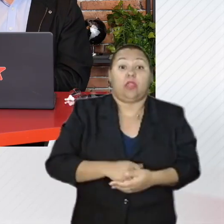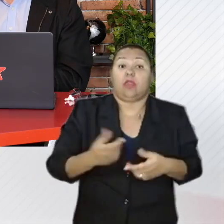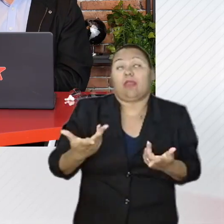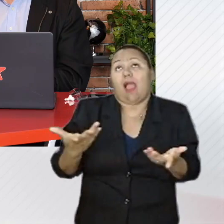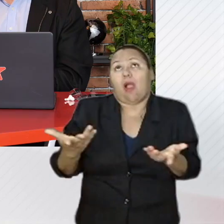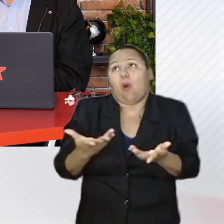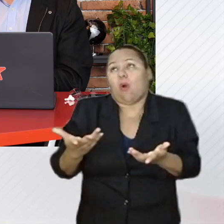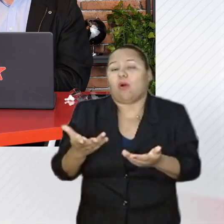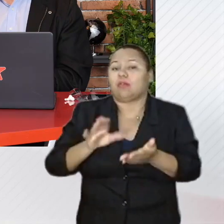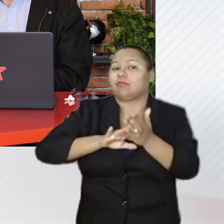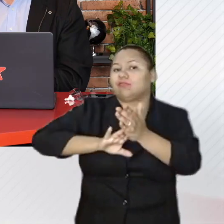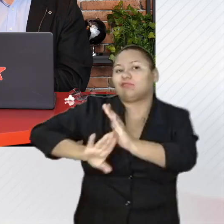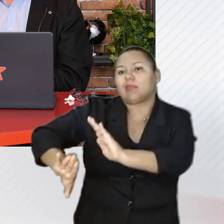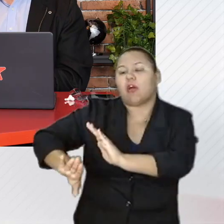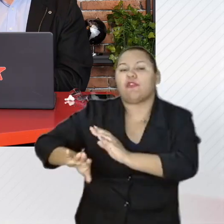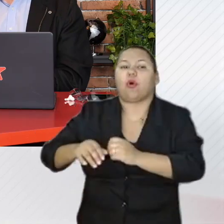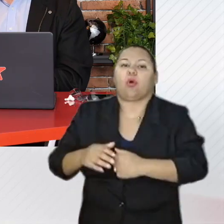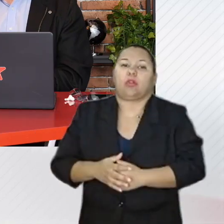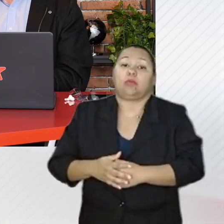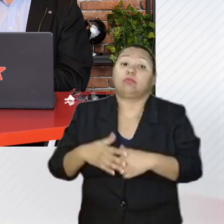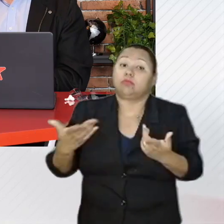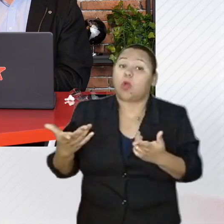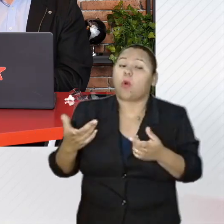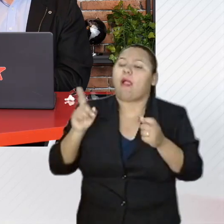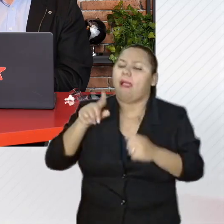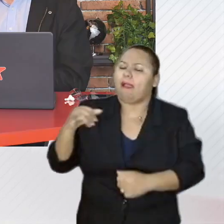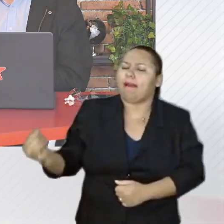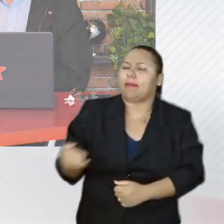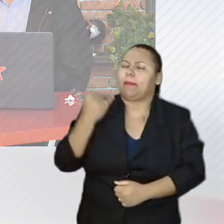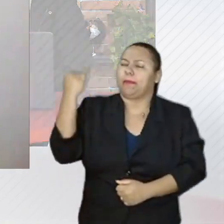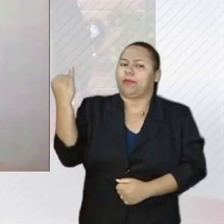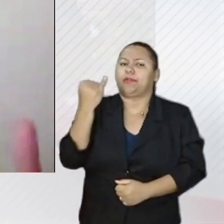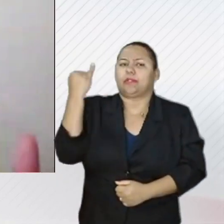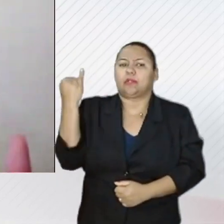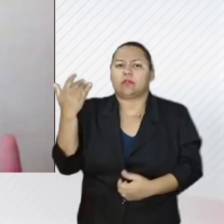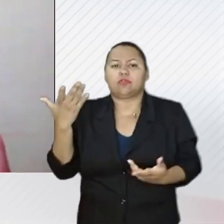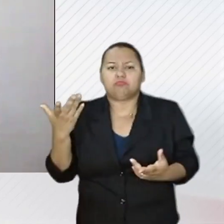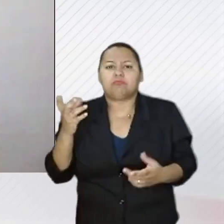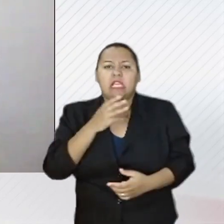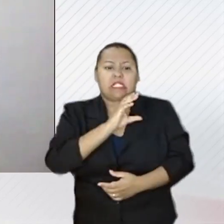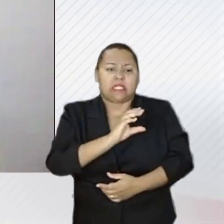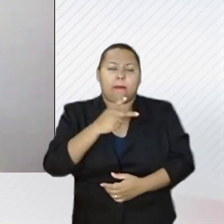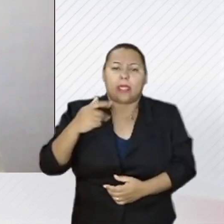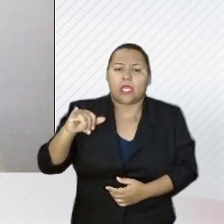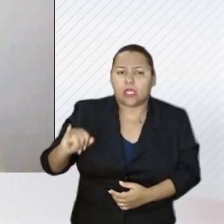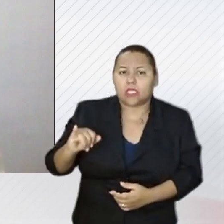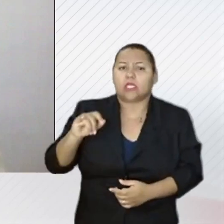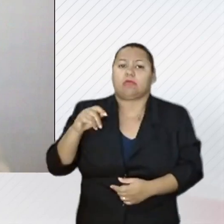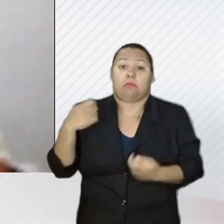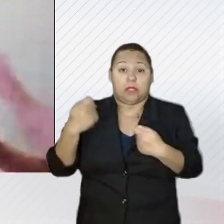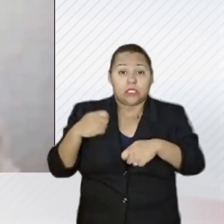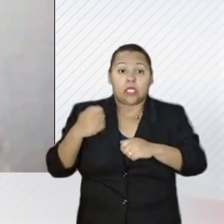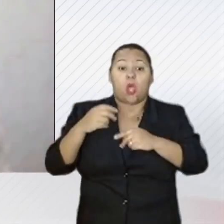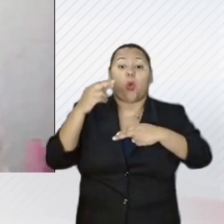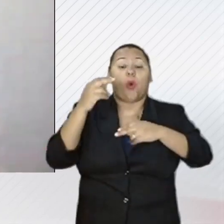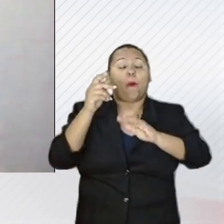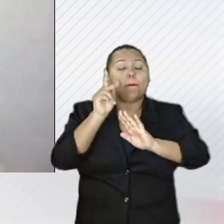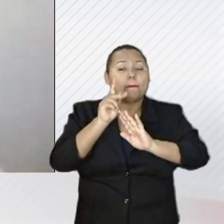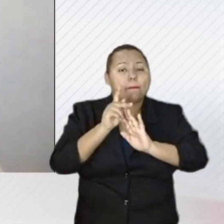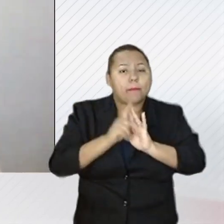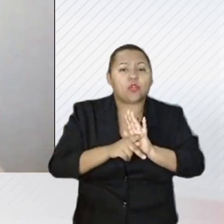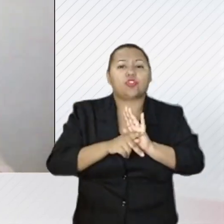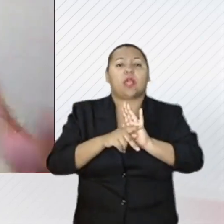Então, são temas importantes. Eu acho que é uma CPI que, como tu disseste, né, para além